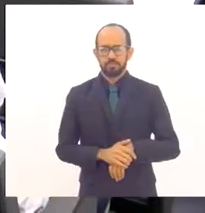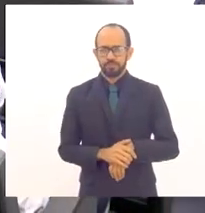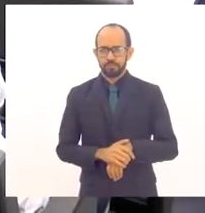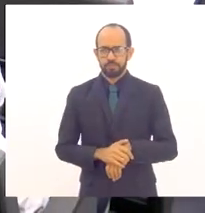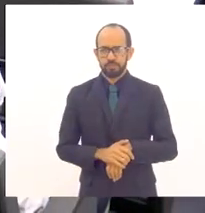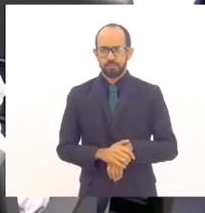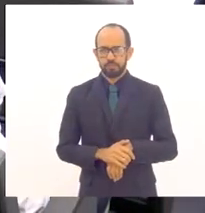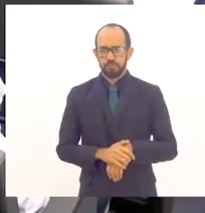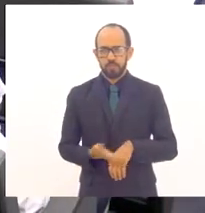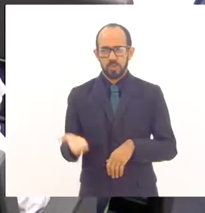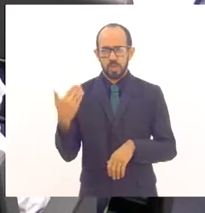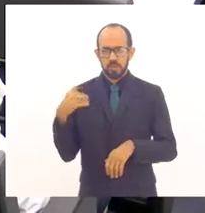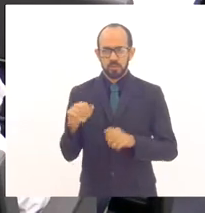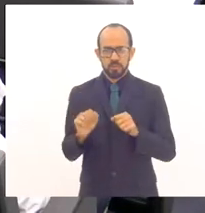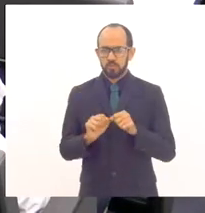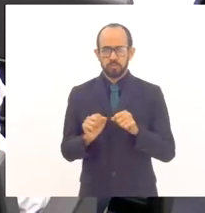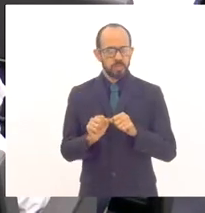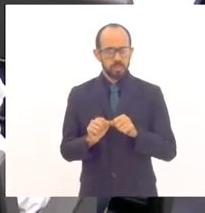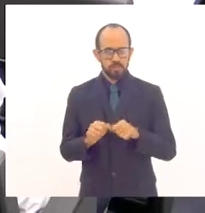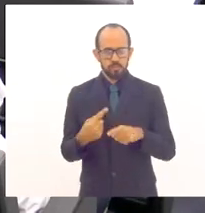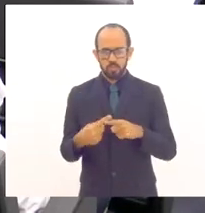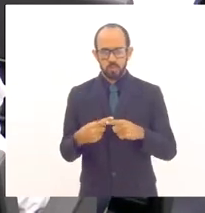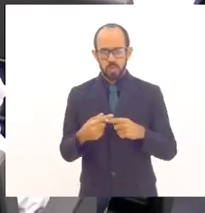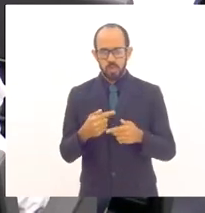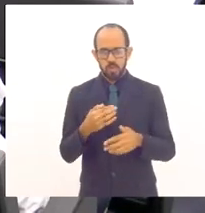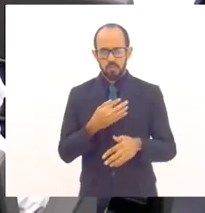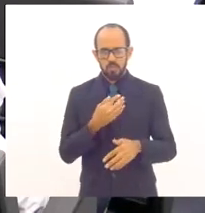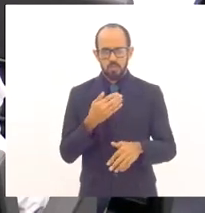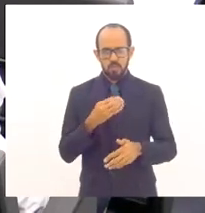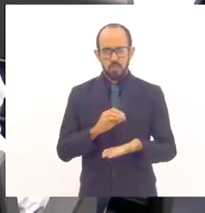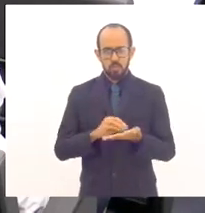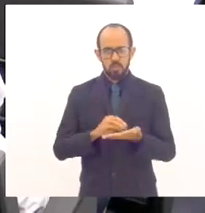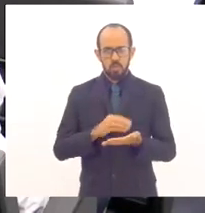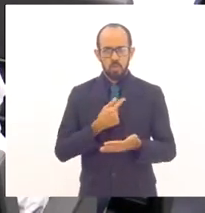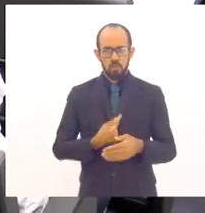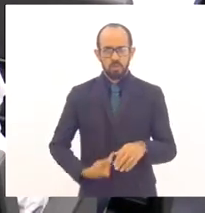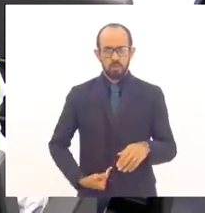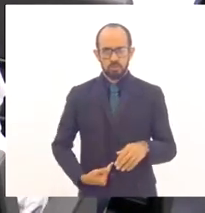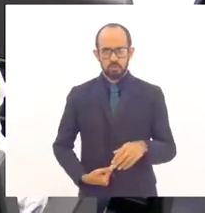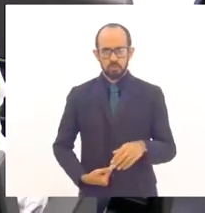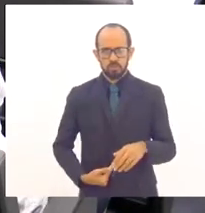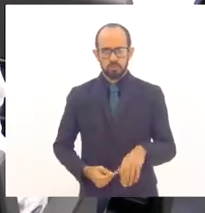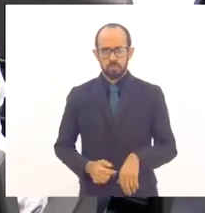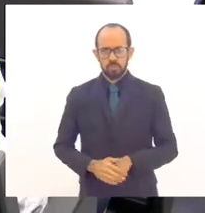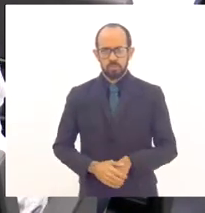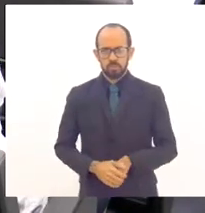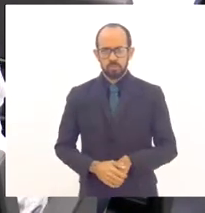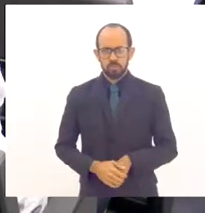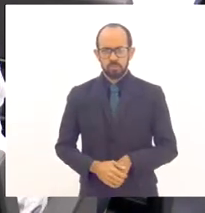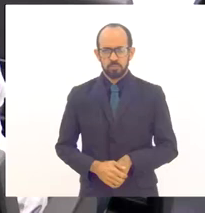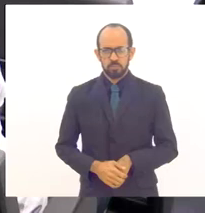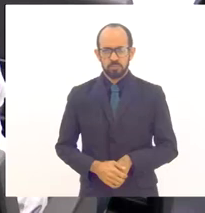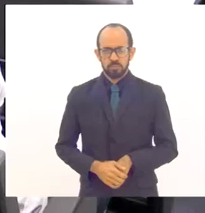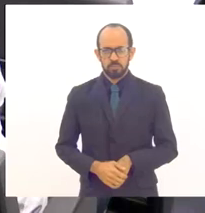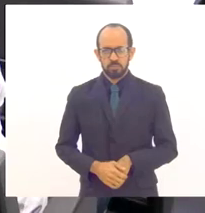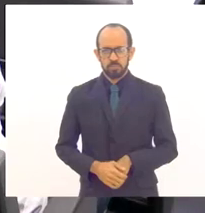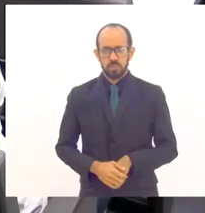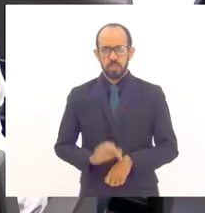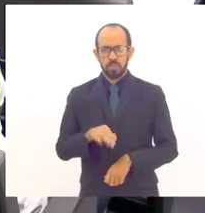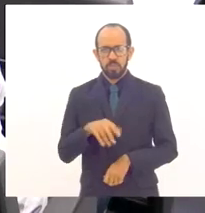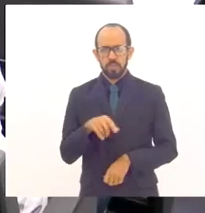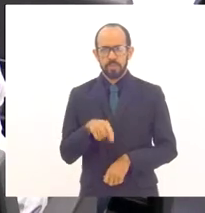feita porque o governador não estava, não foi isso? Só para um esclarecimento. Seria uma posse dia 1º de junho. Isso. Quem são